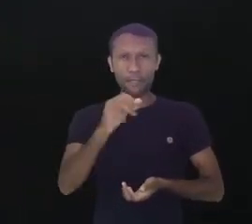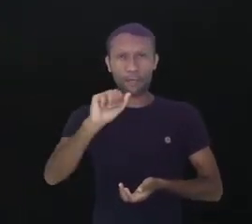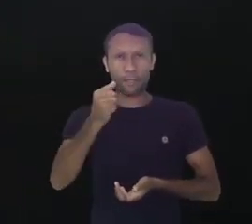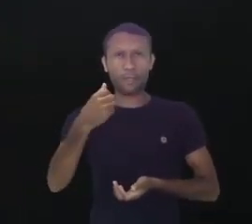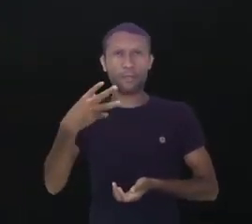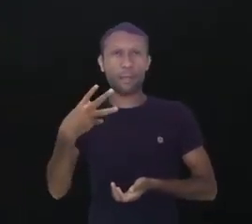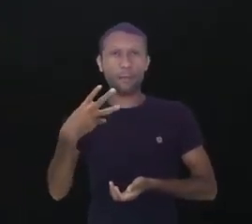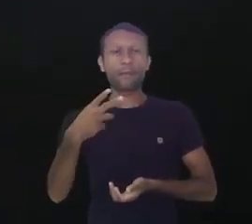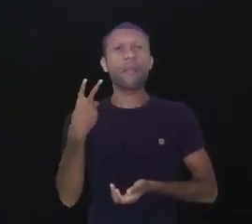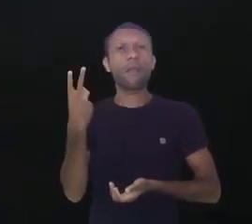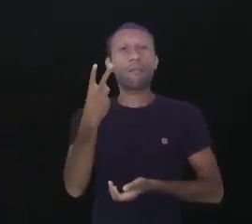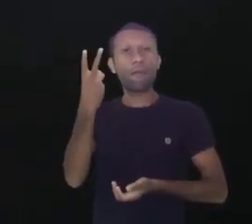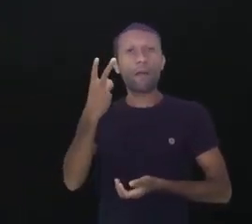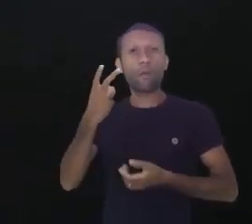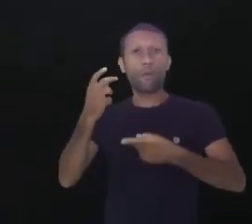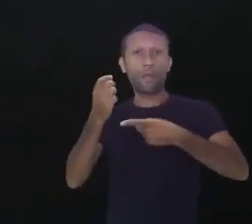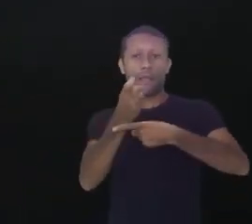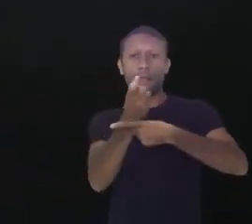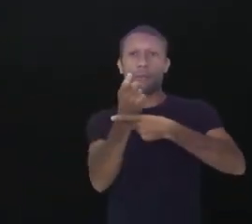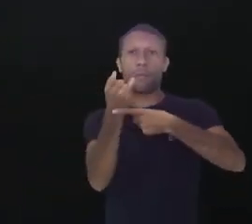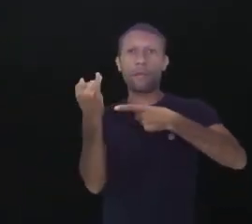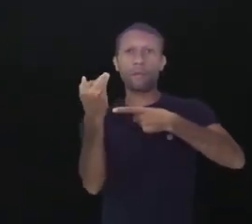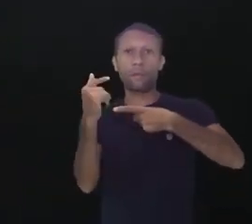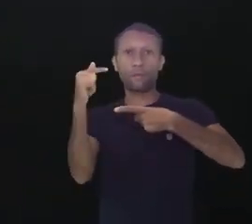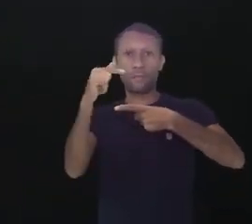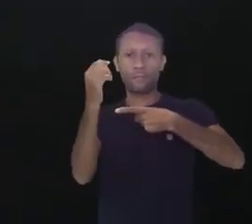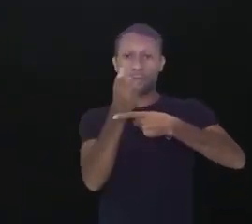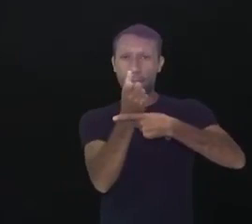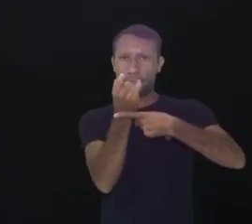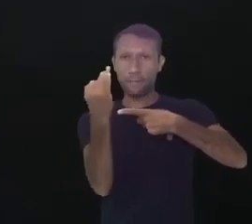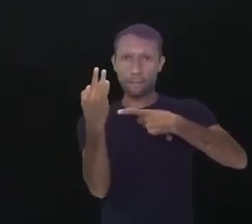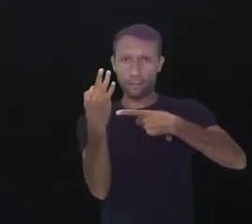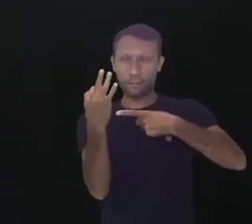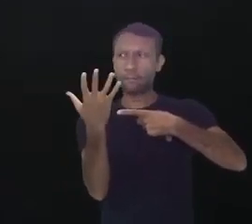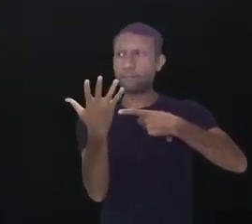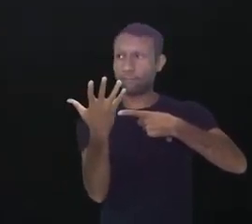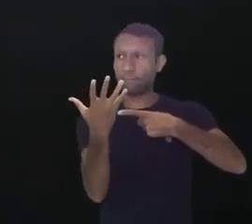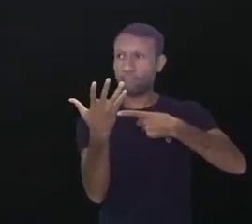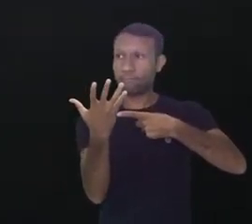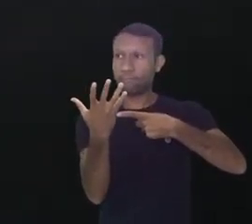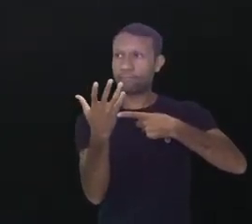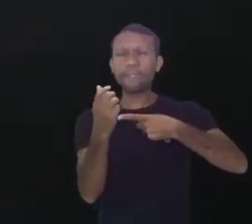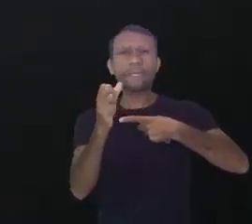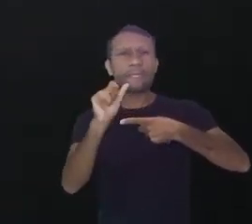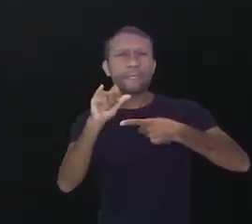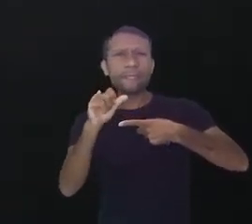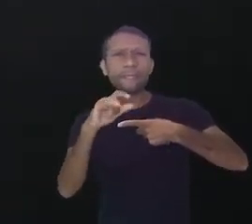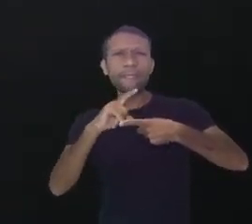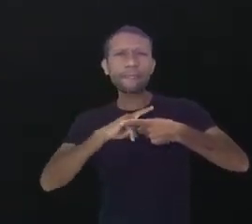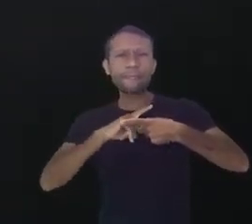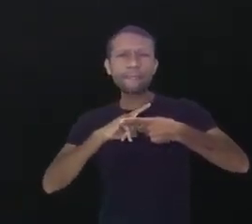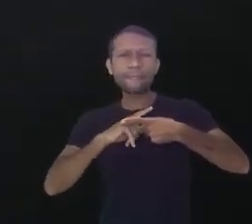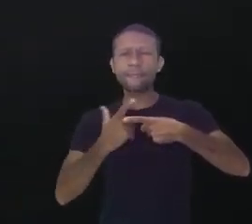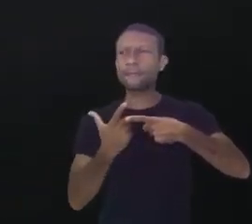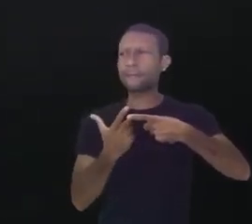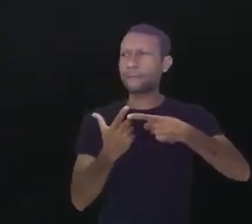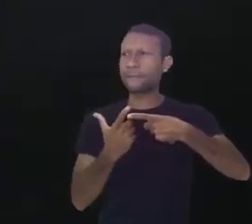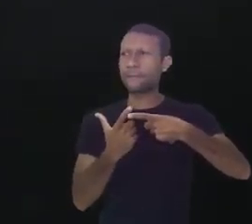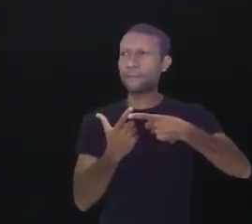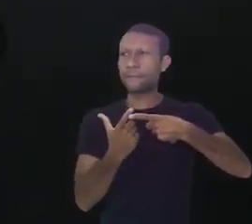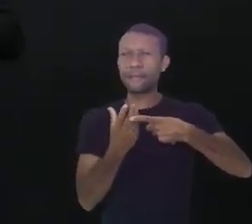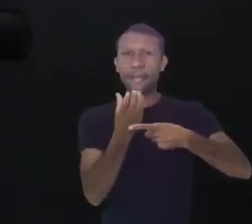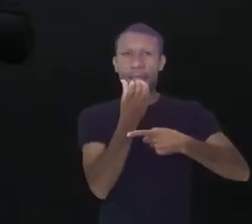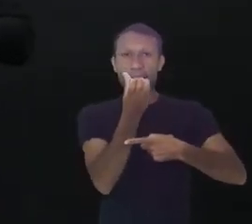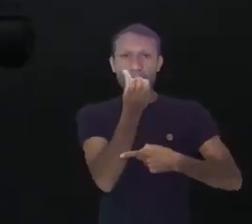6.384 é o valor que você vai escrever no teu numerador. E aí, pessoal, pelo fato de nós termos